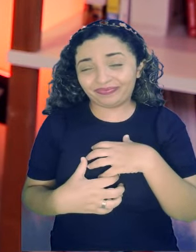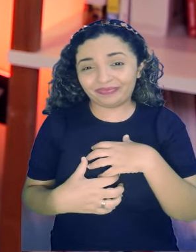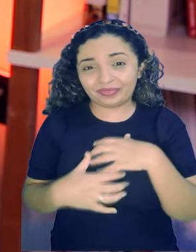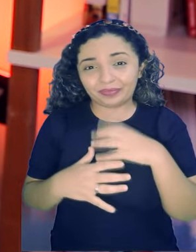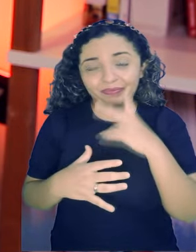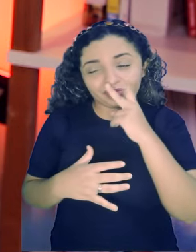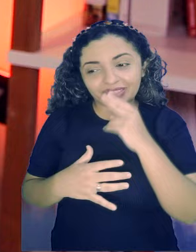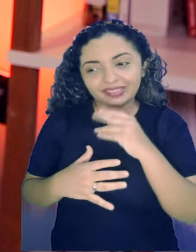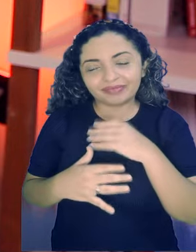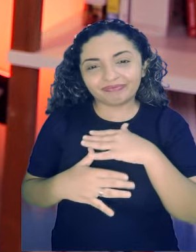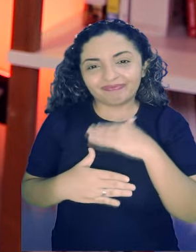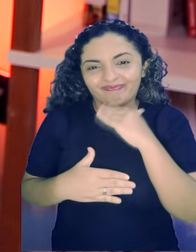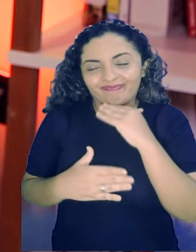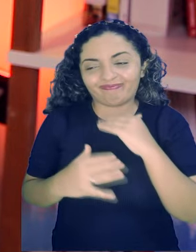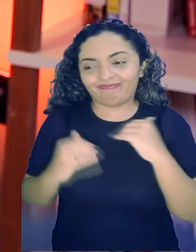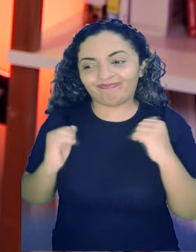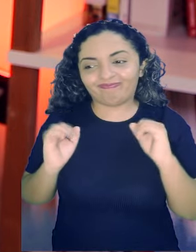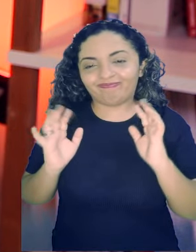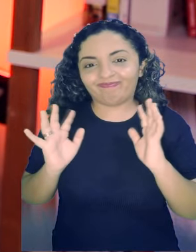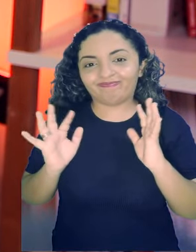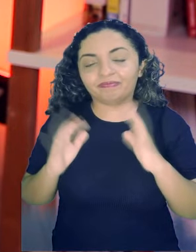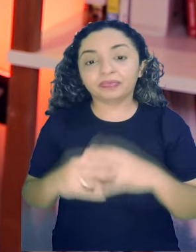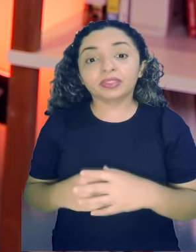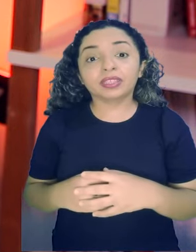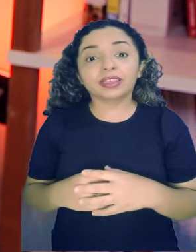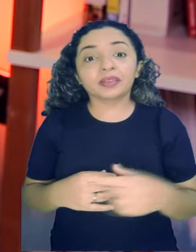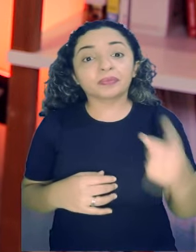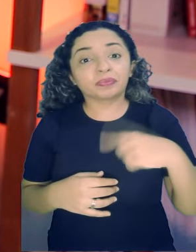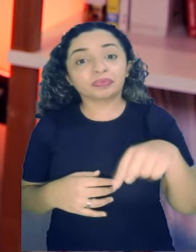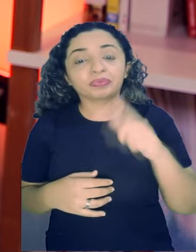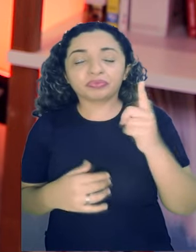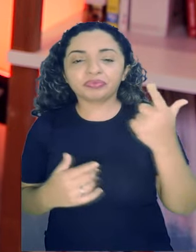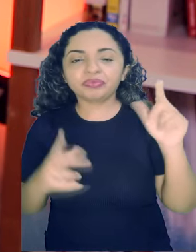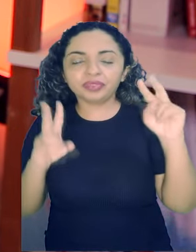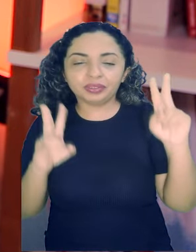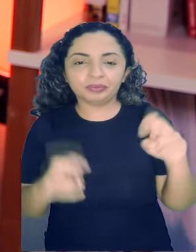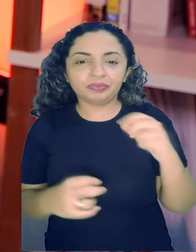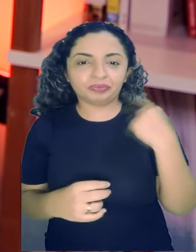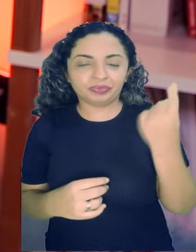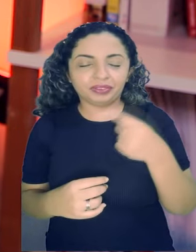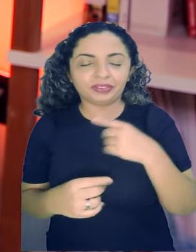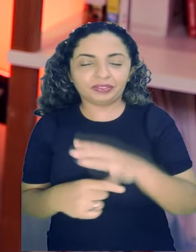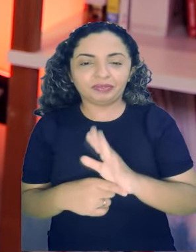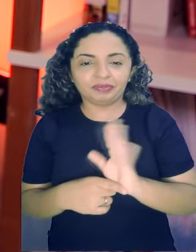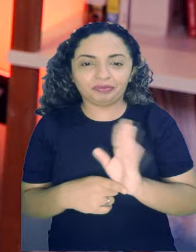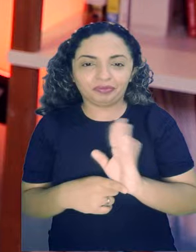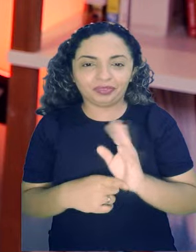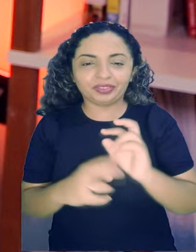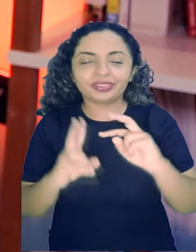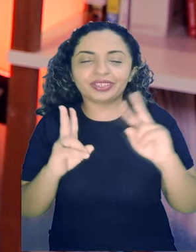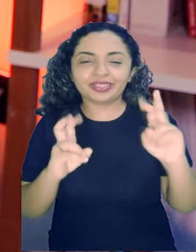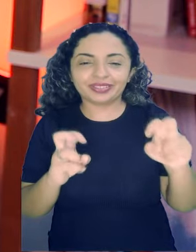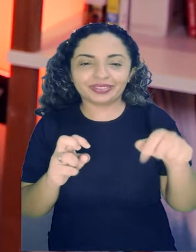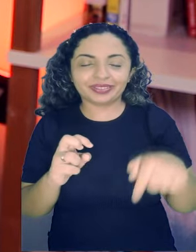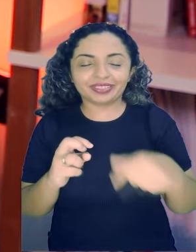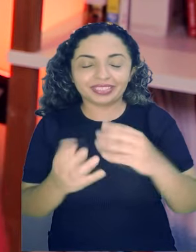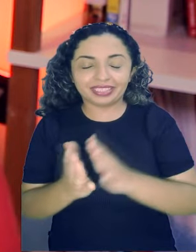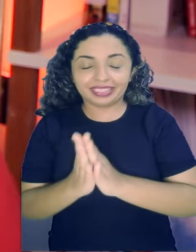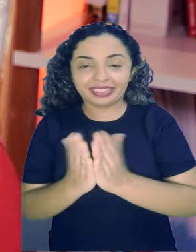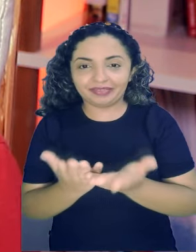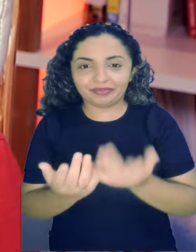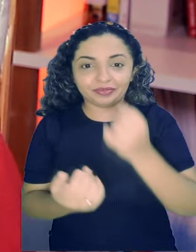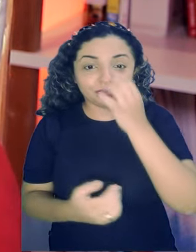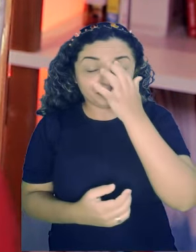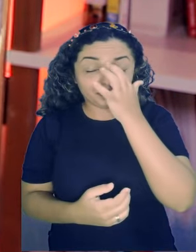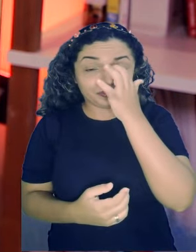acabar se afastando. Então é outro tema para a gente também levantar no vídeo que eu vou fazer sobre esse